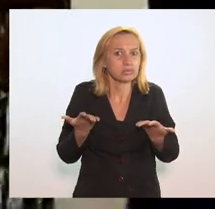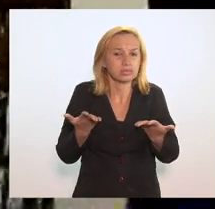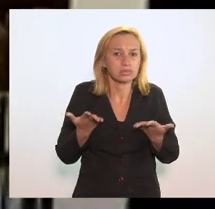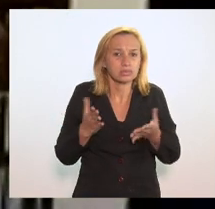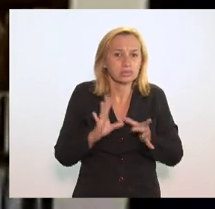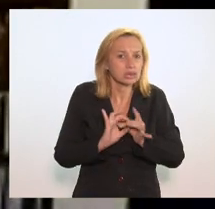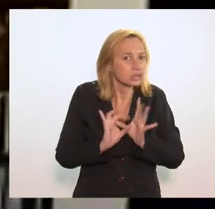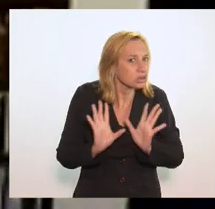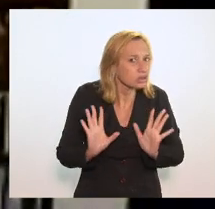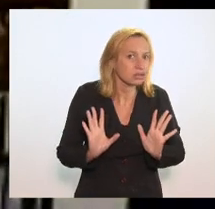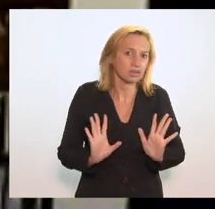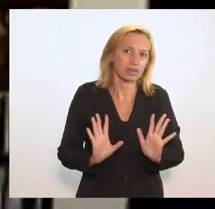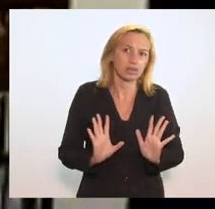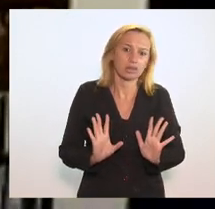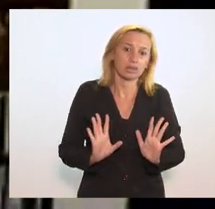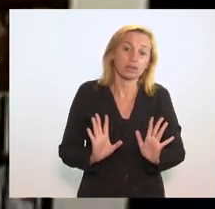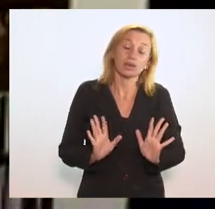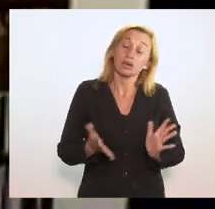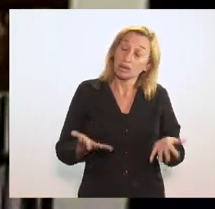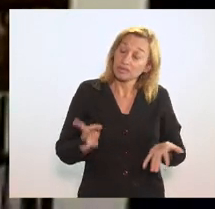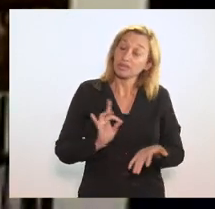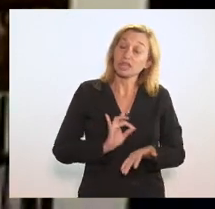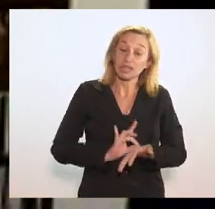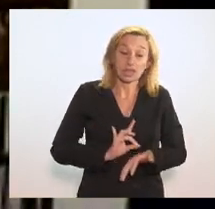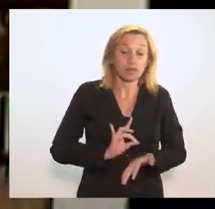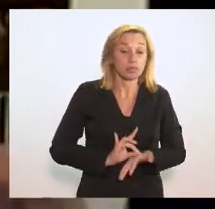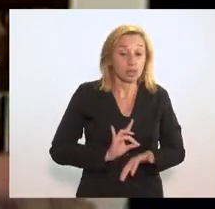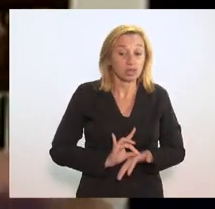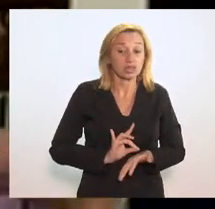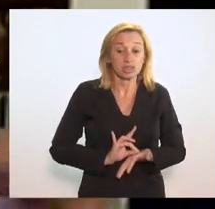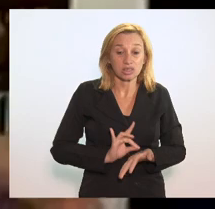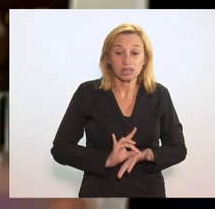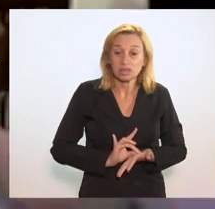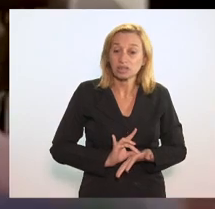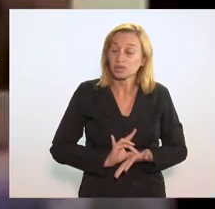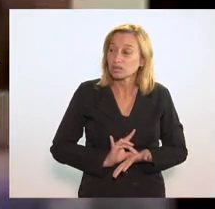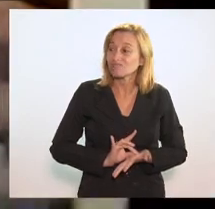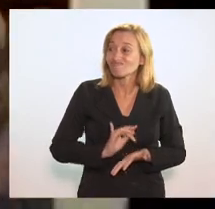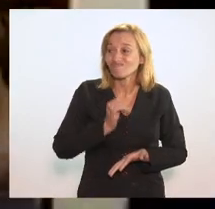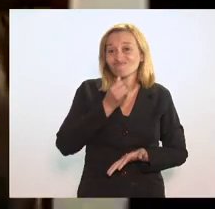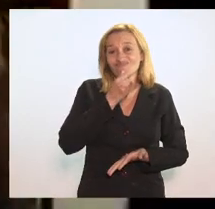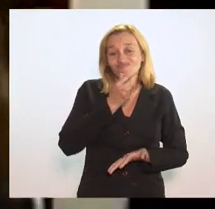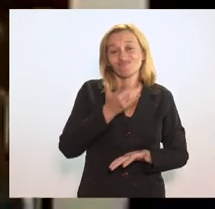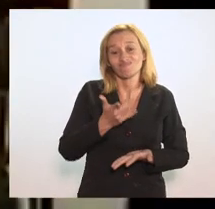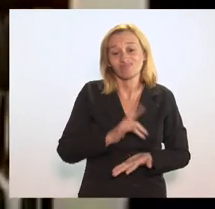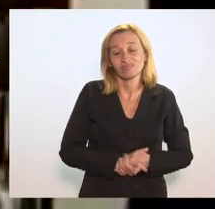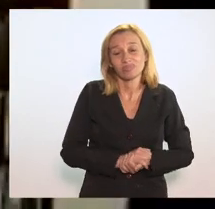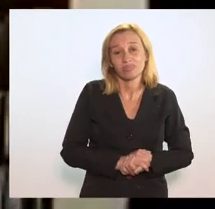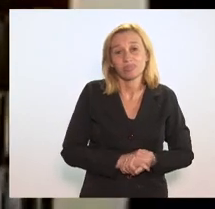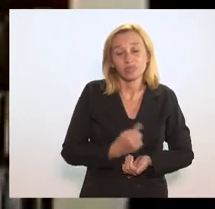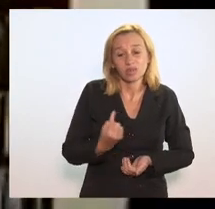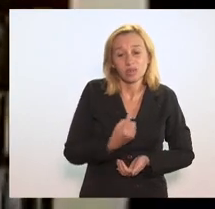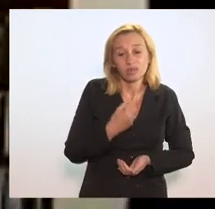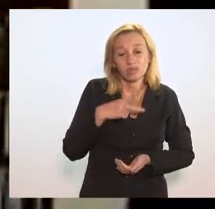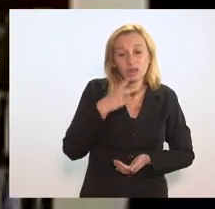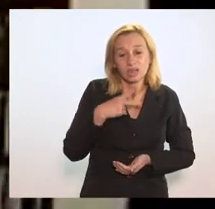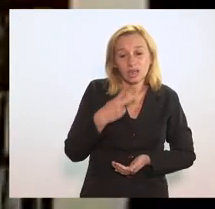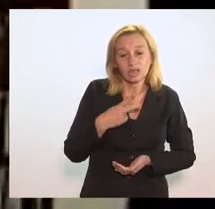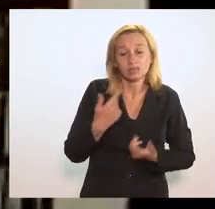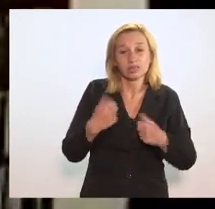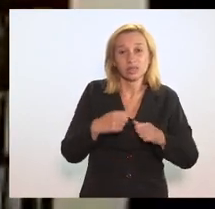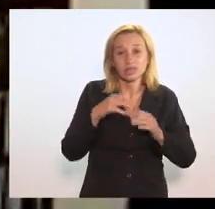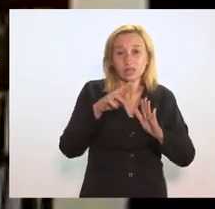disponíveis, quer dizer, realmente é uma coisa, é um contrassenso. Quando a gente diz que as medidas têm